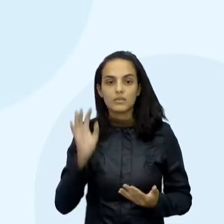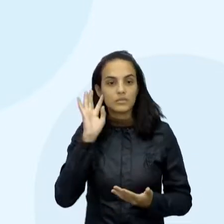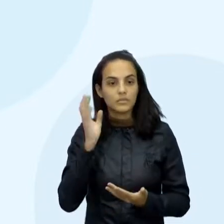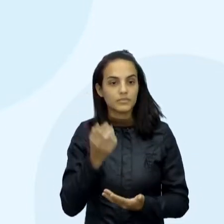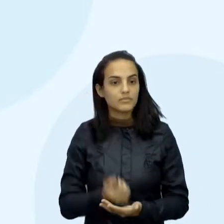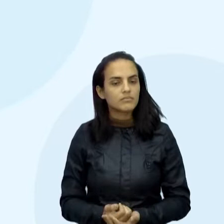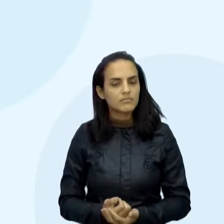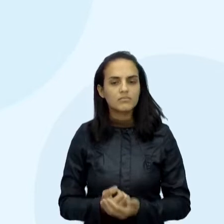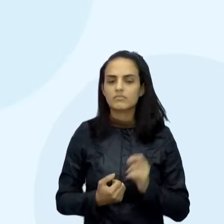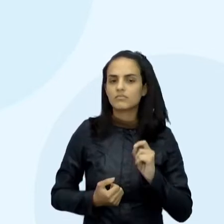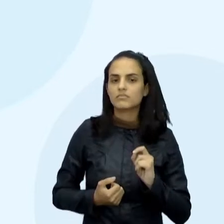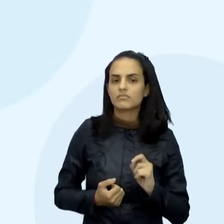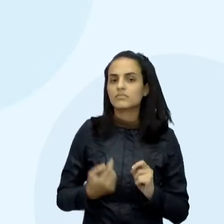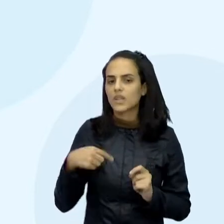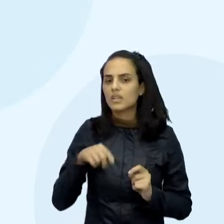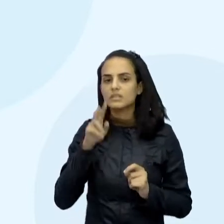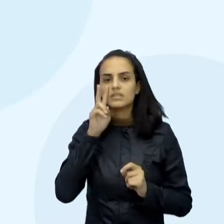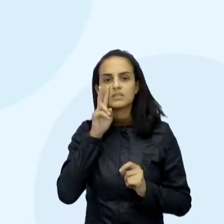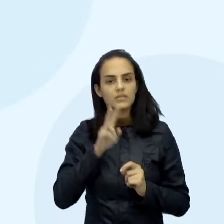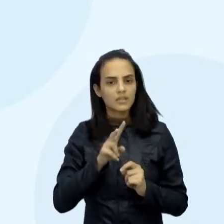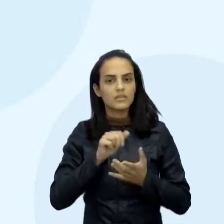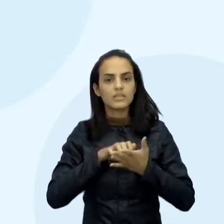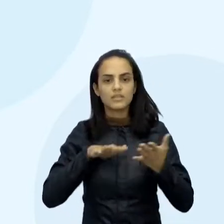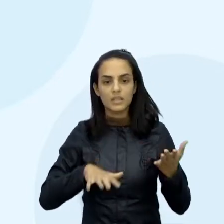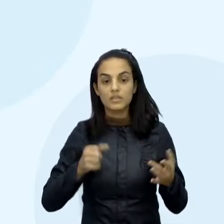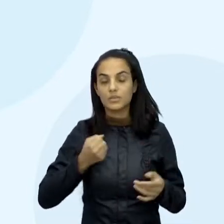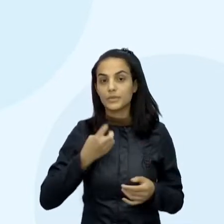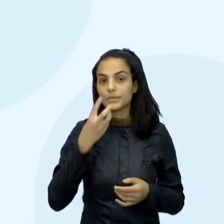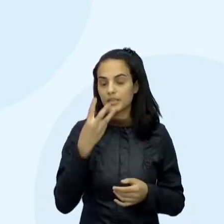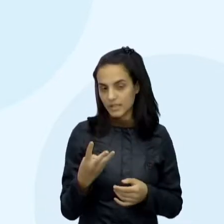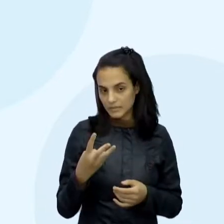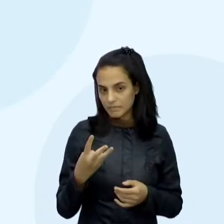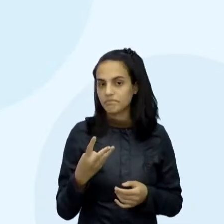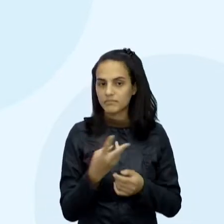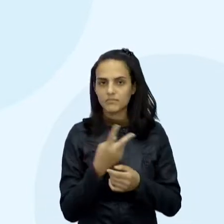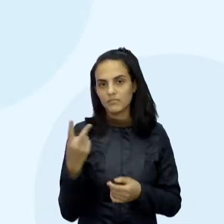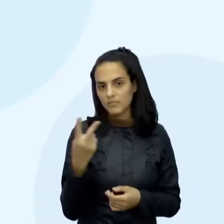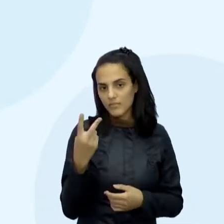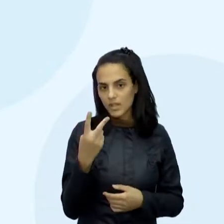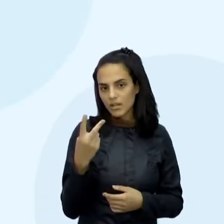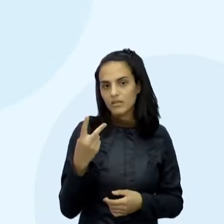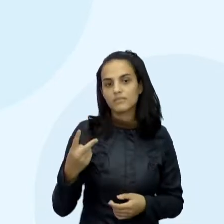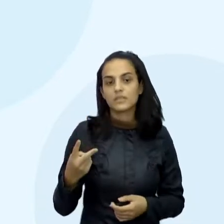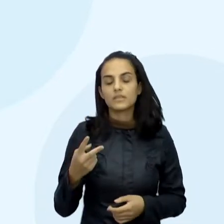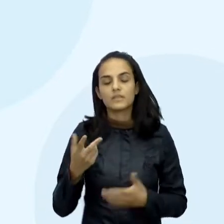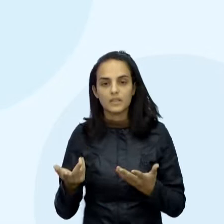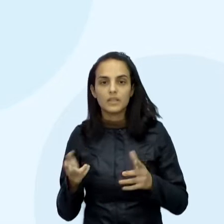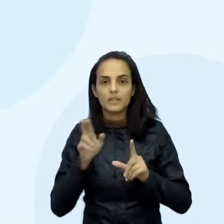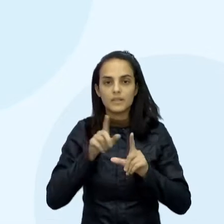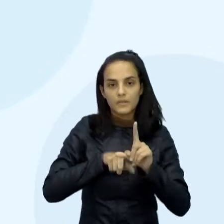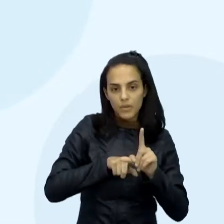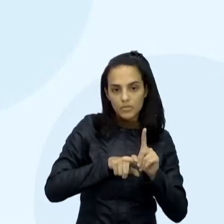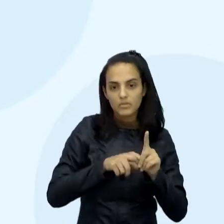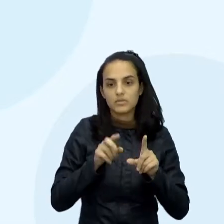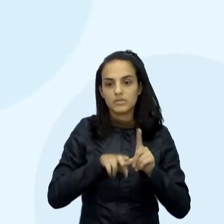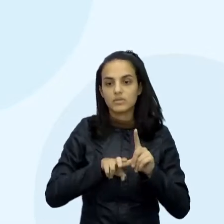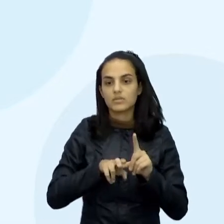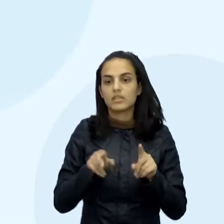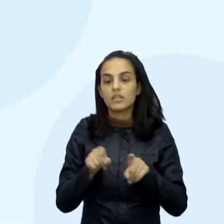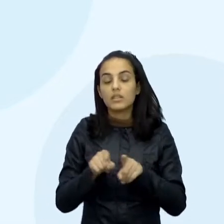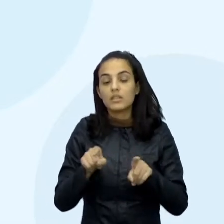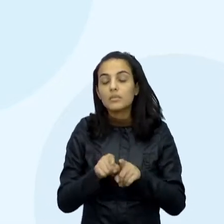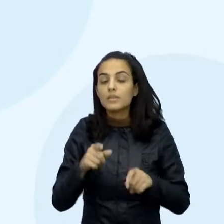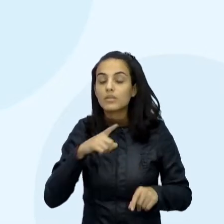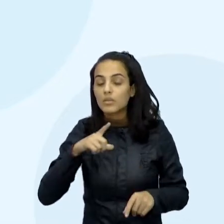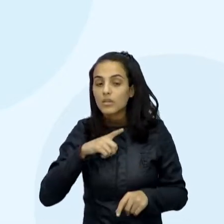as potencialidades, a gente viu isso na atividade 3, né, dessas duas fontes aqui, e também a gente